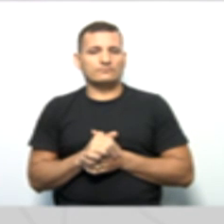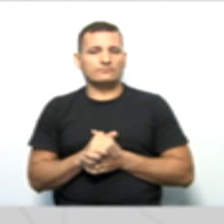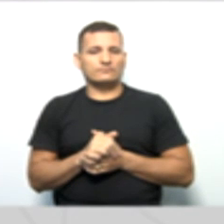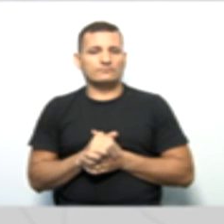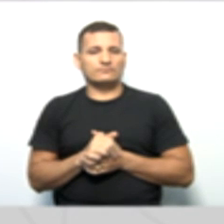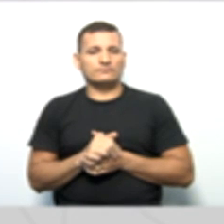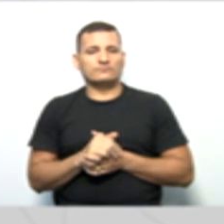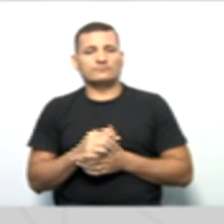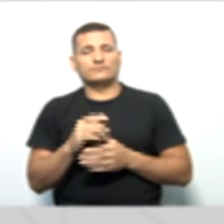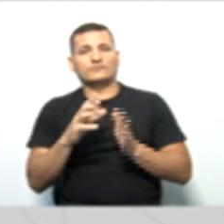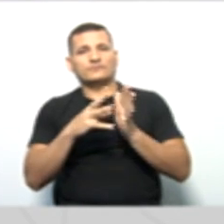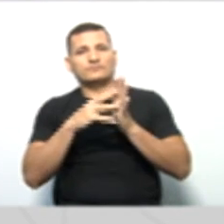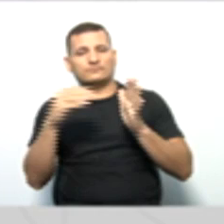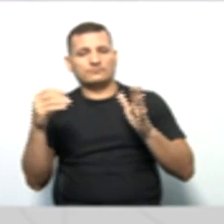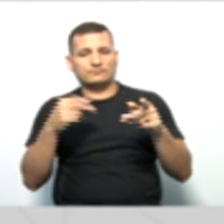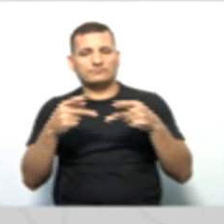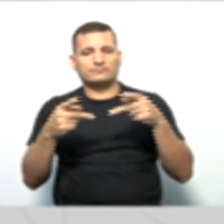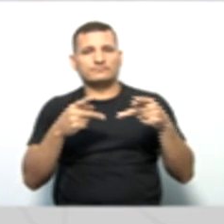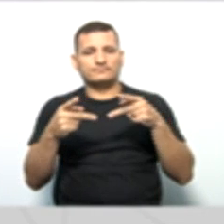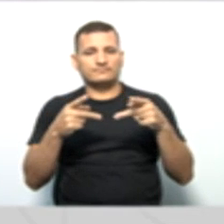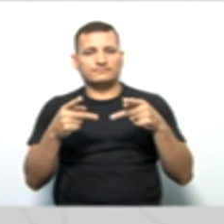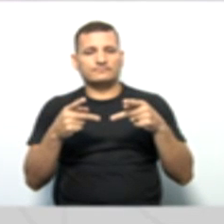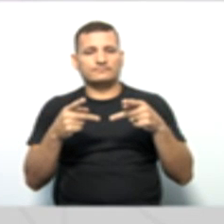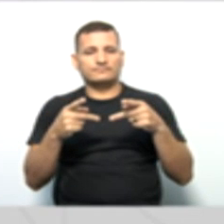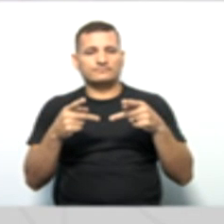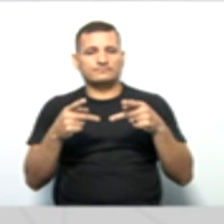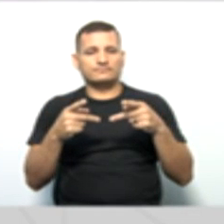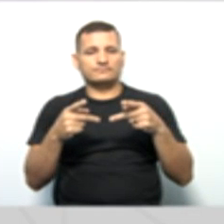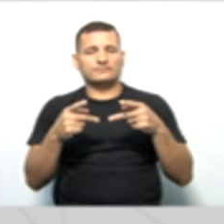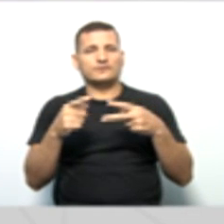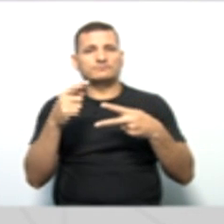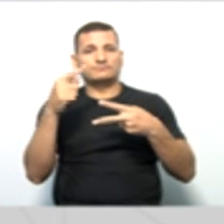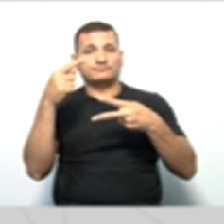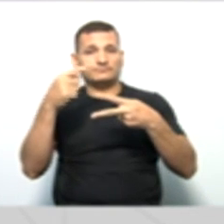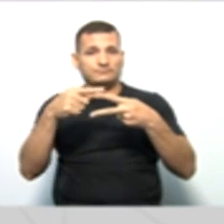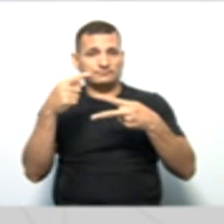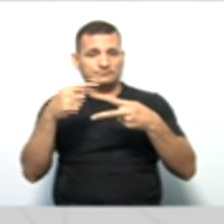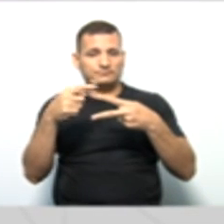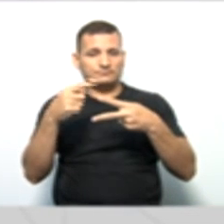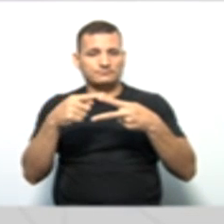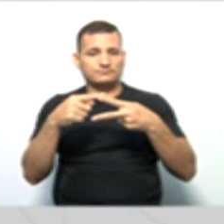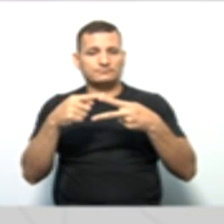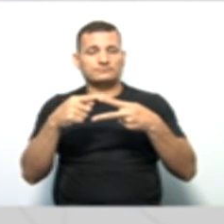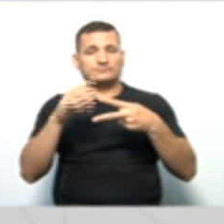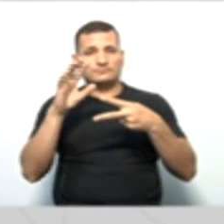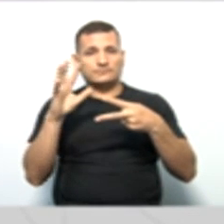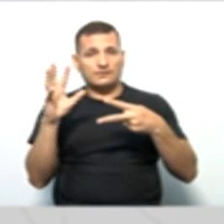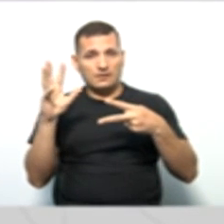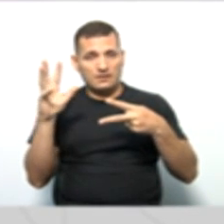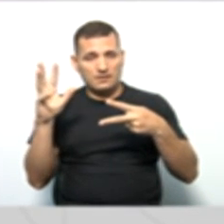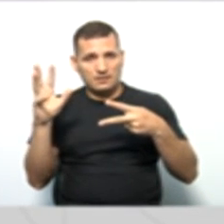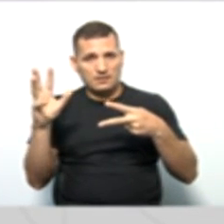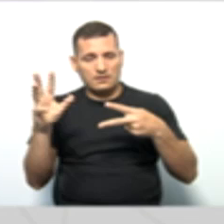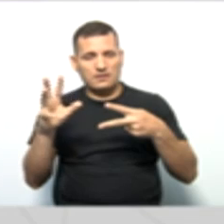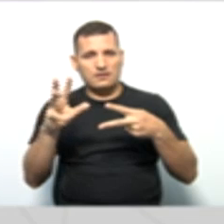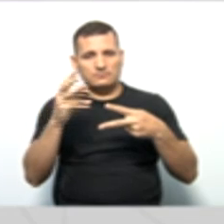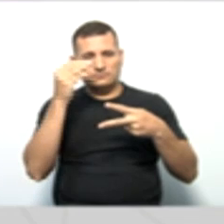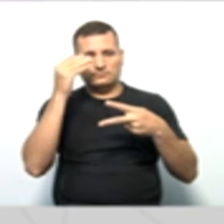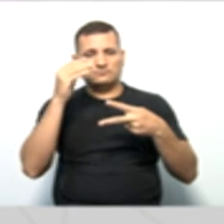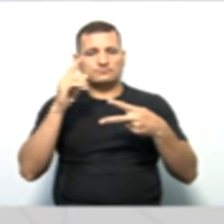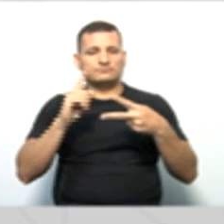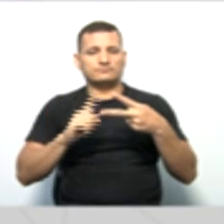esse modelo de projeto em duas perspectivas, né, gente? Ó, na dimensão de abstração e aqui na